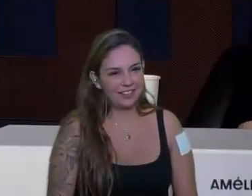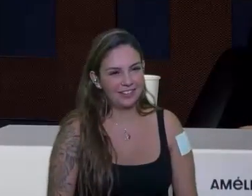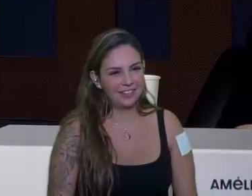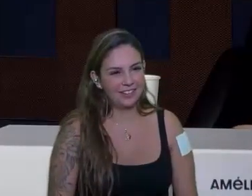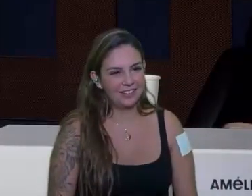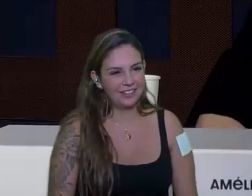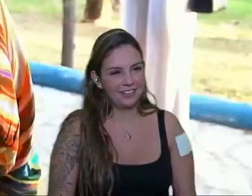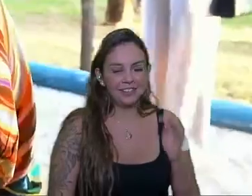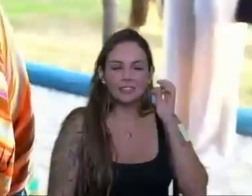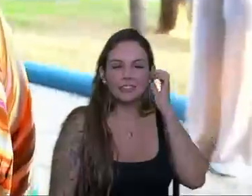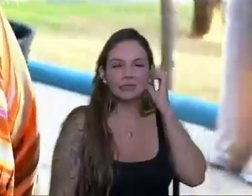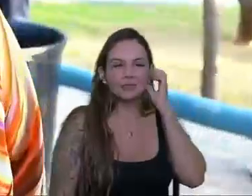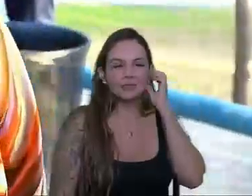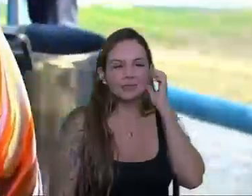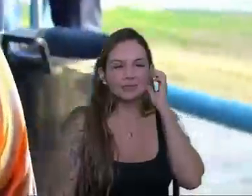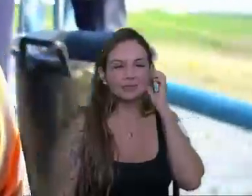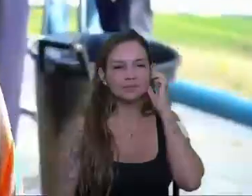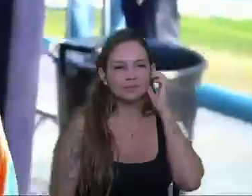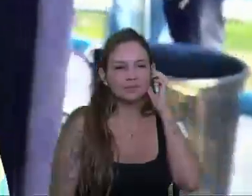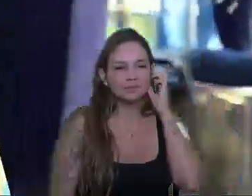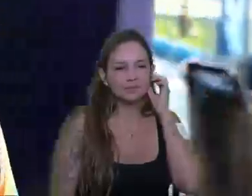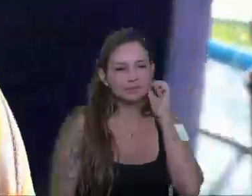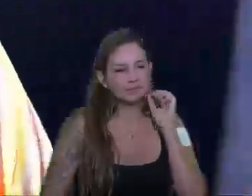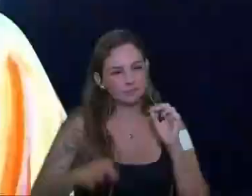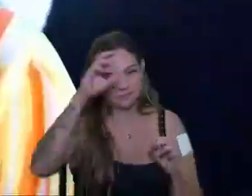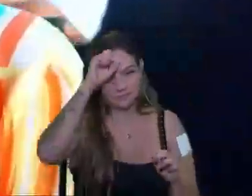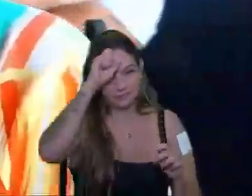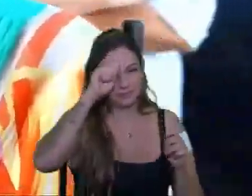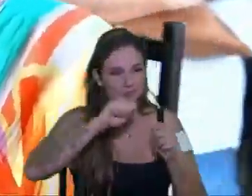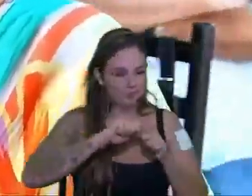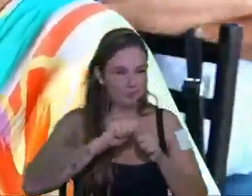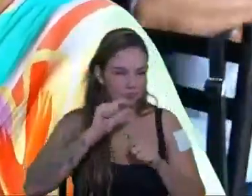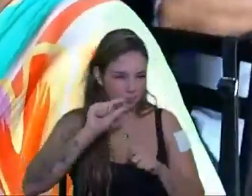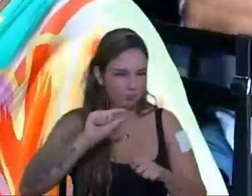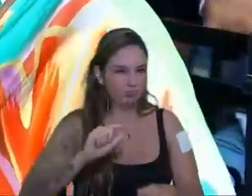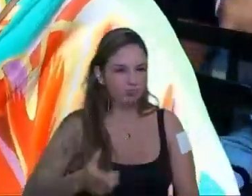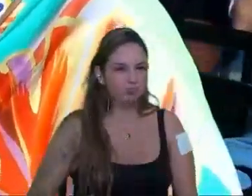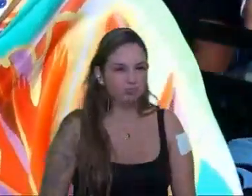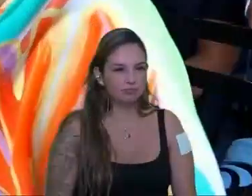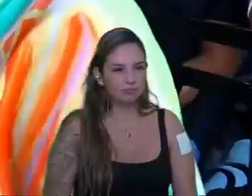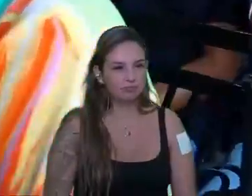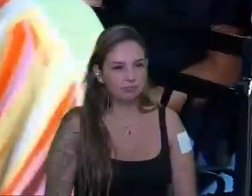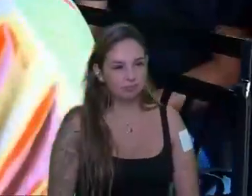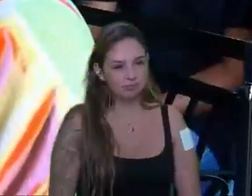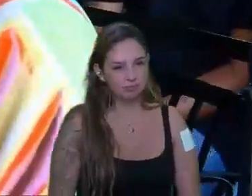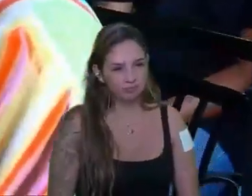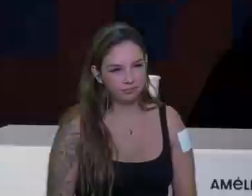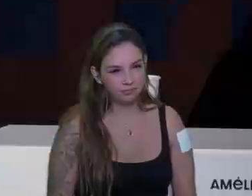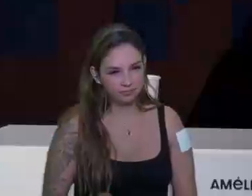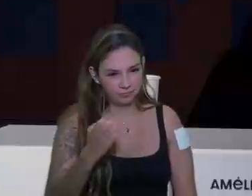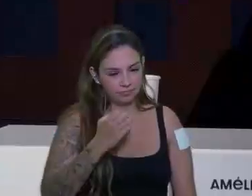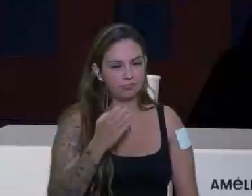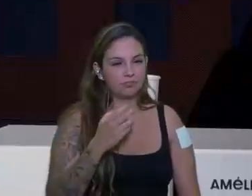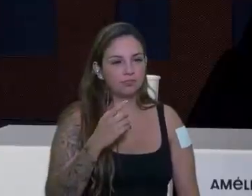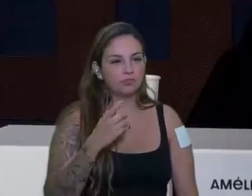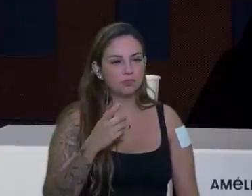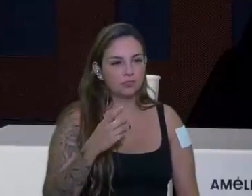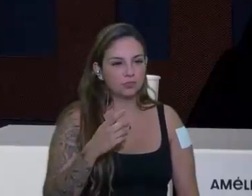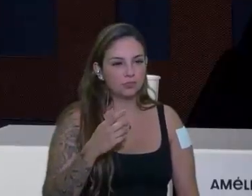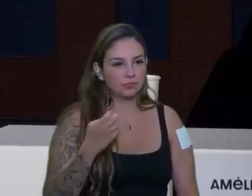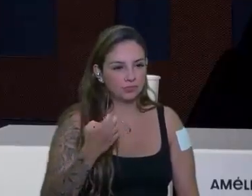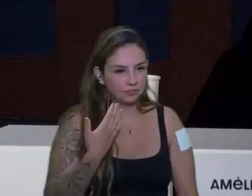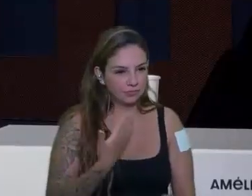confesso. Mas eu tive que aprender a fazer um pouco na graduação. Quero explorar melhor isso,